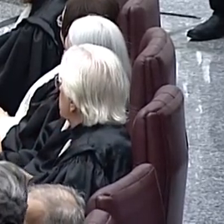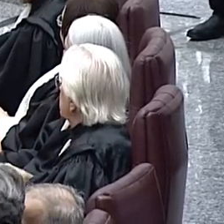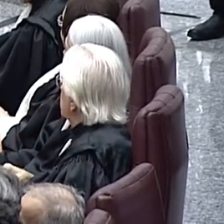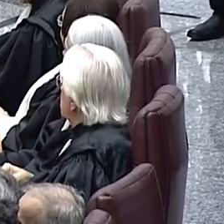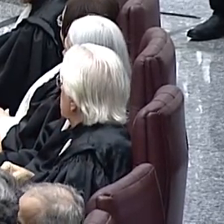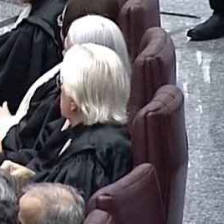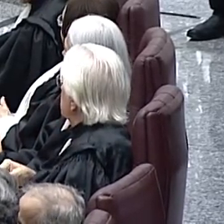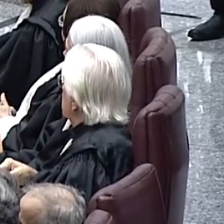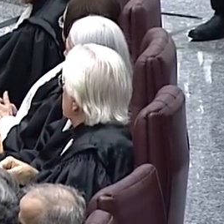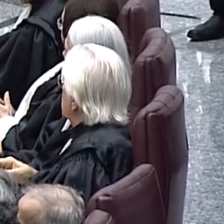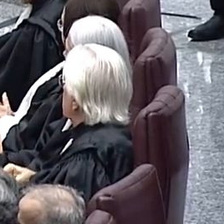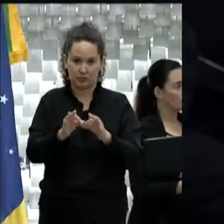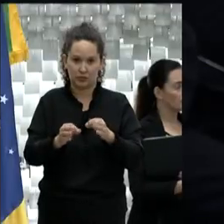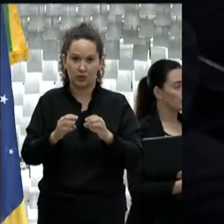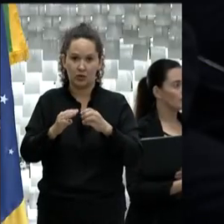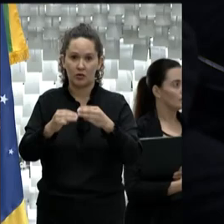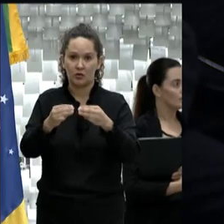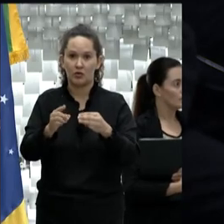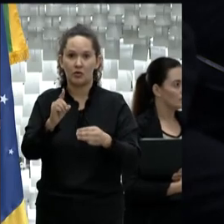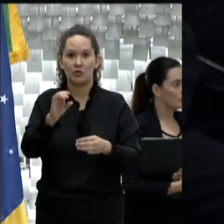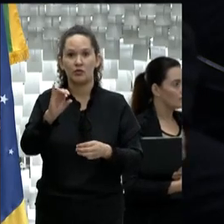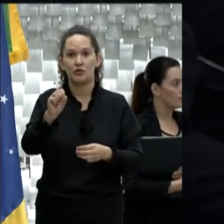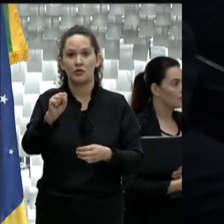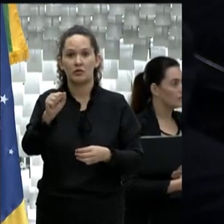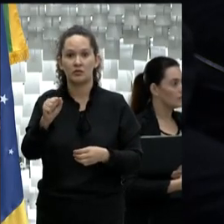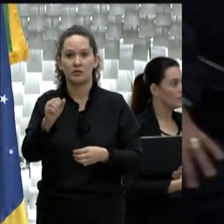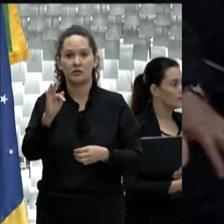de Justiça, ministro Dias